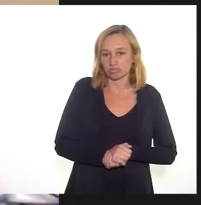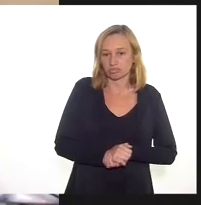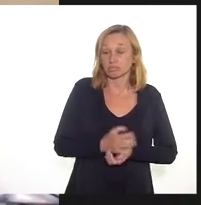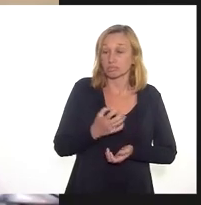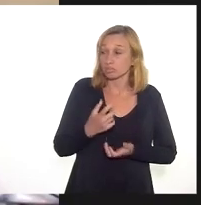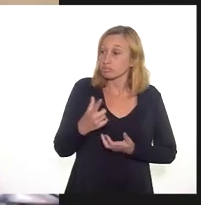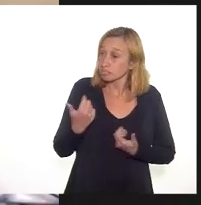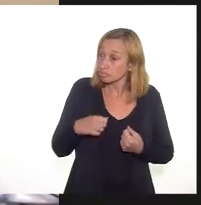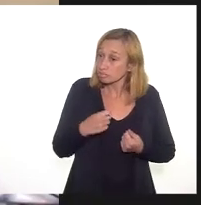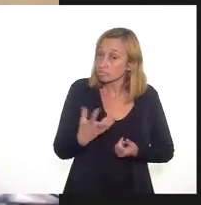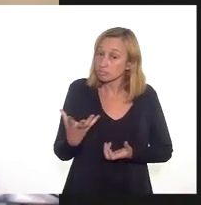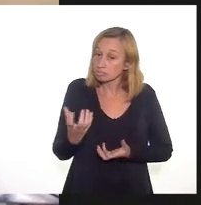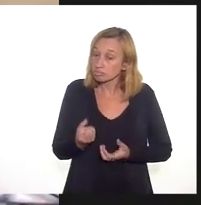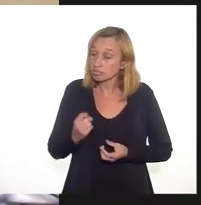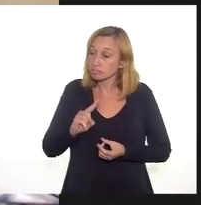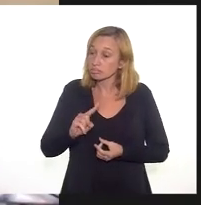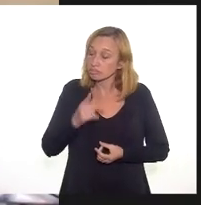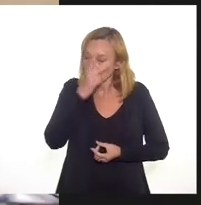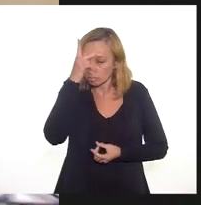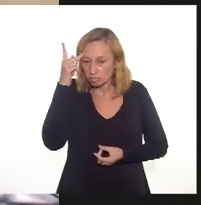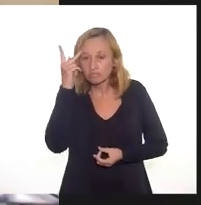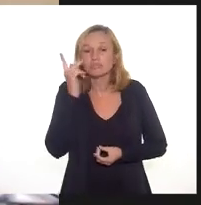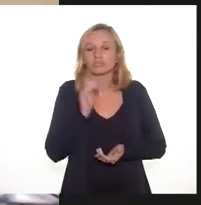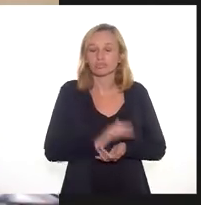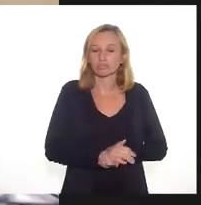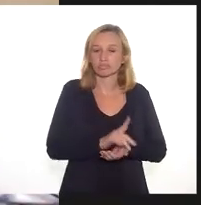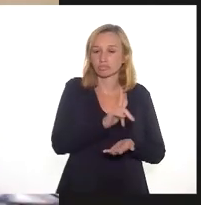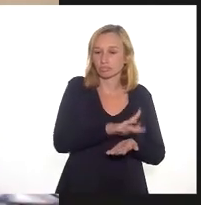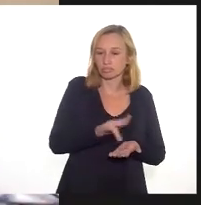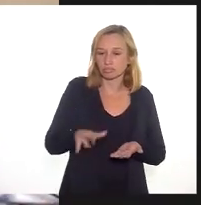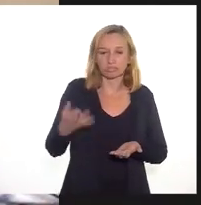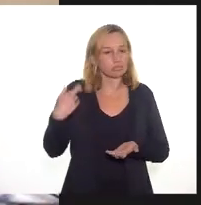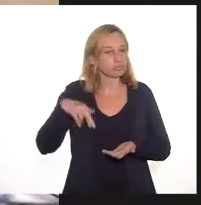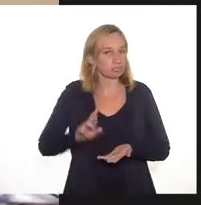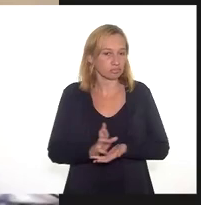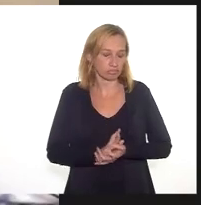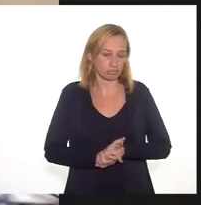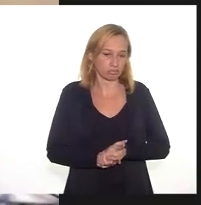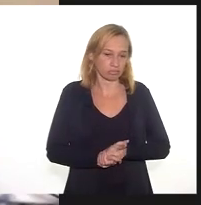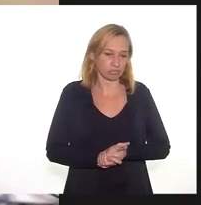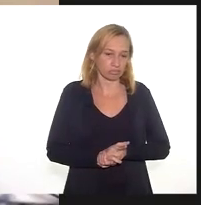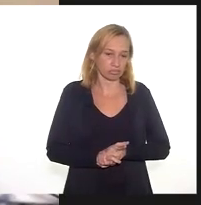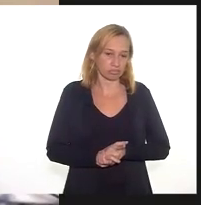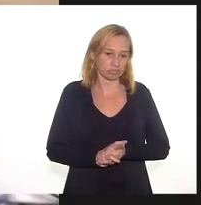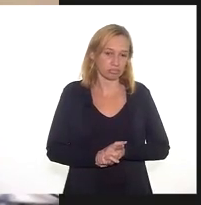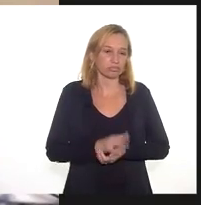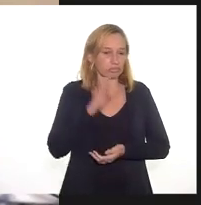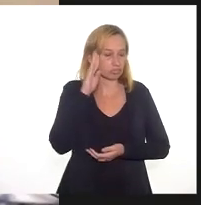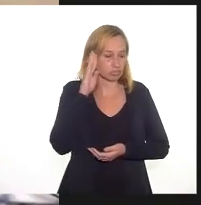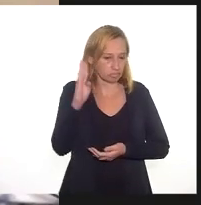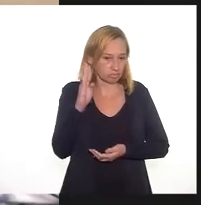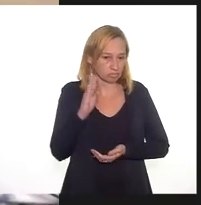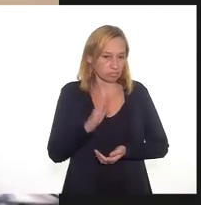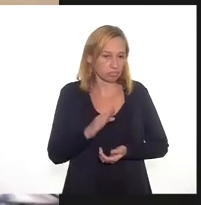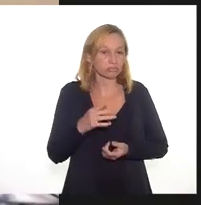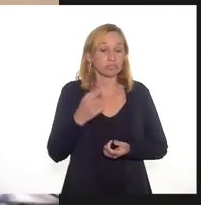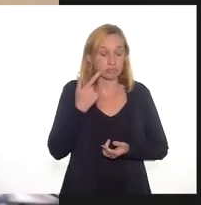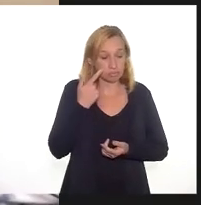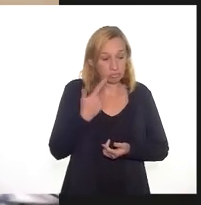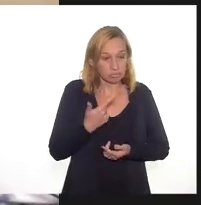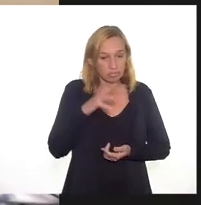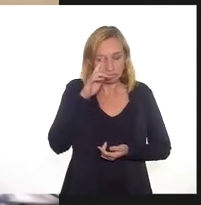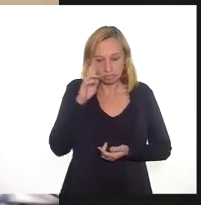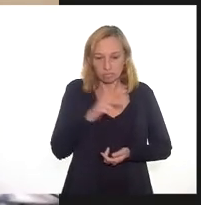que aceitar as pessoas na sua diversidade religiosa. Isso é fundamental, porque a gente tem visto,